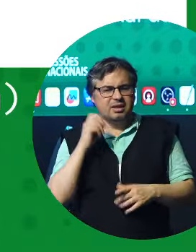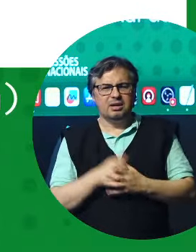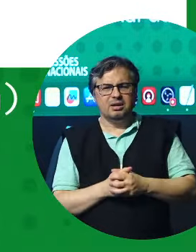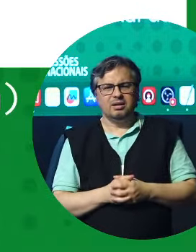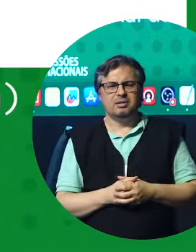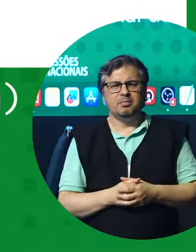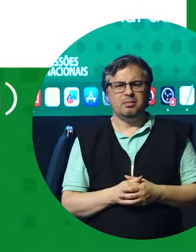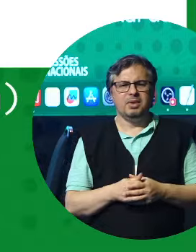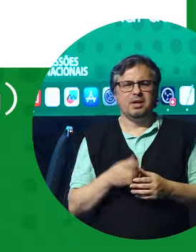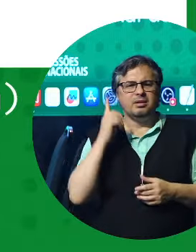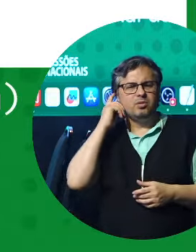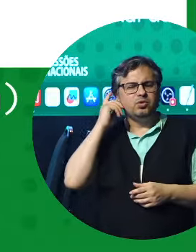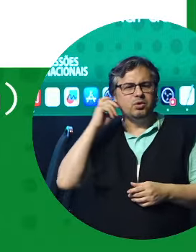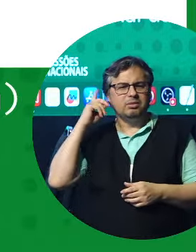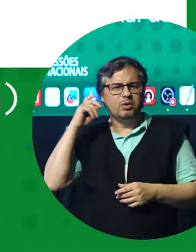amém.